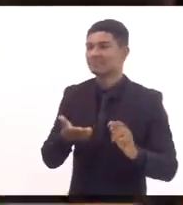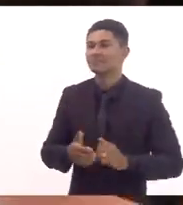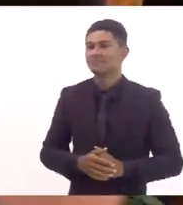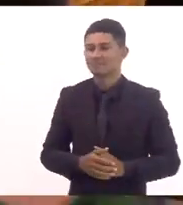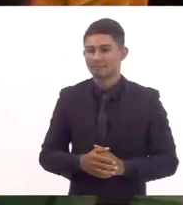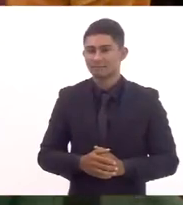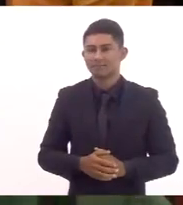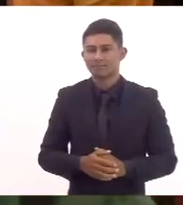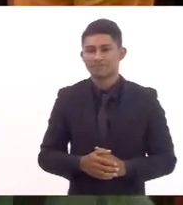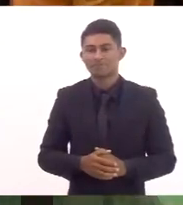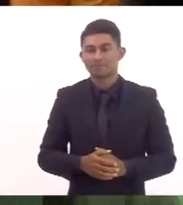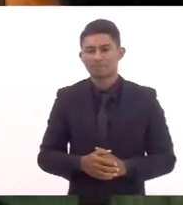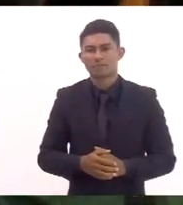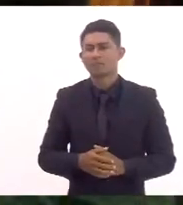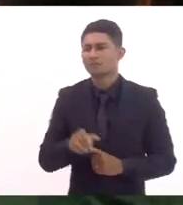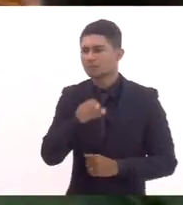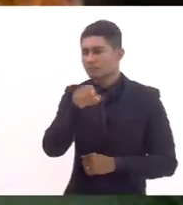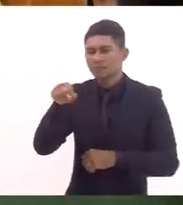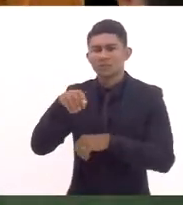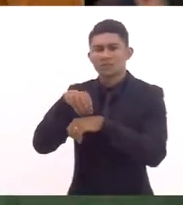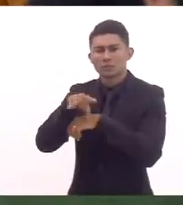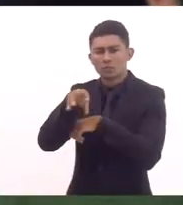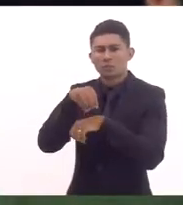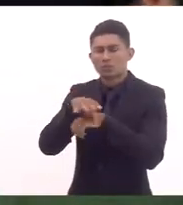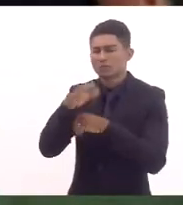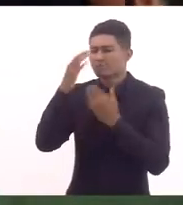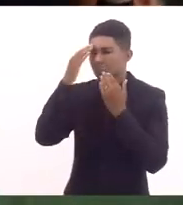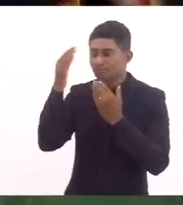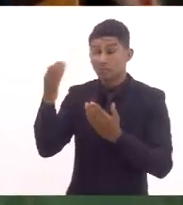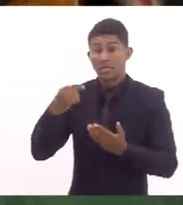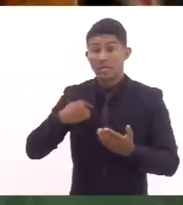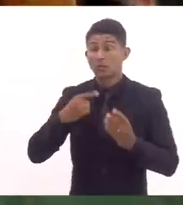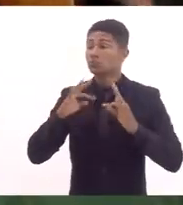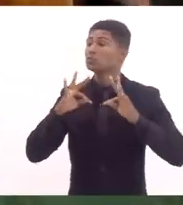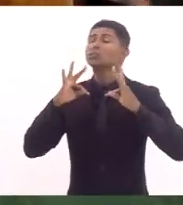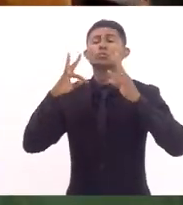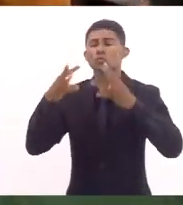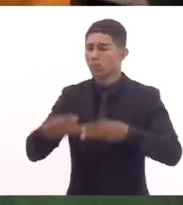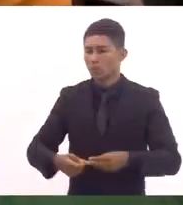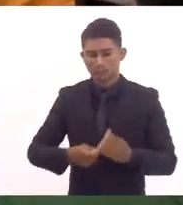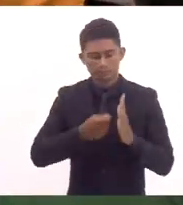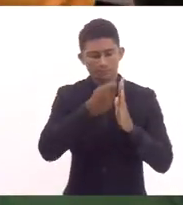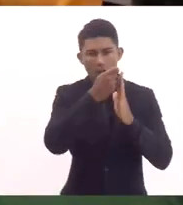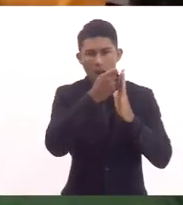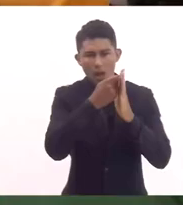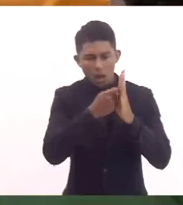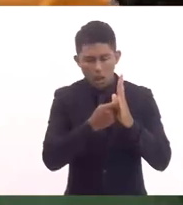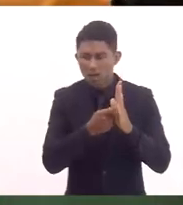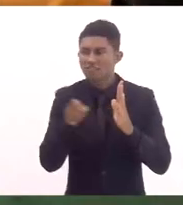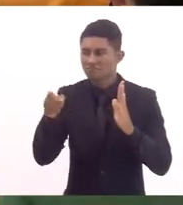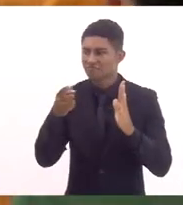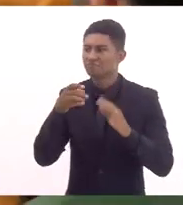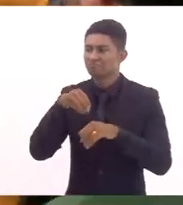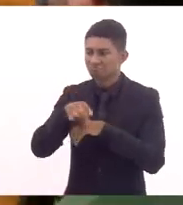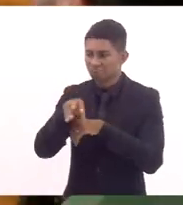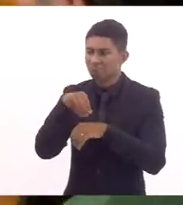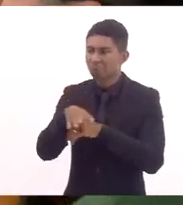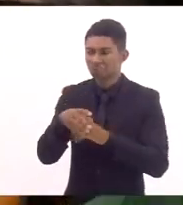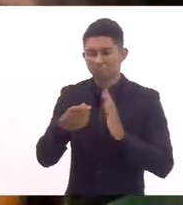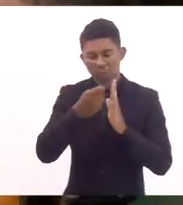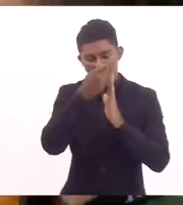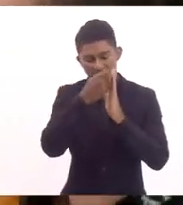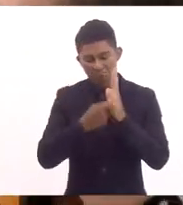e obrigado pelas sugestões anotei tudo anotei todas as suas sugestões